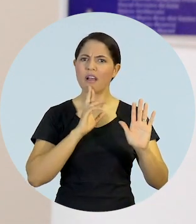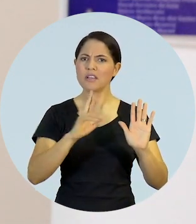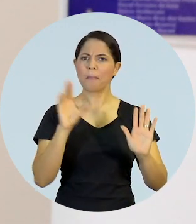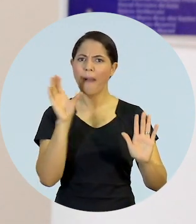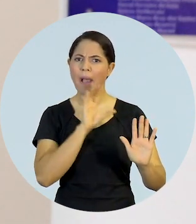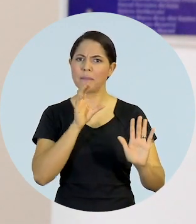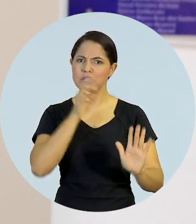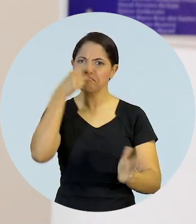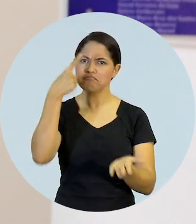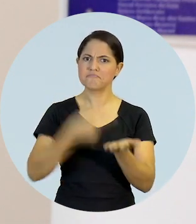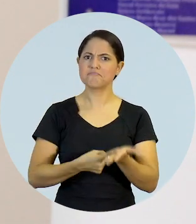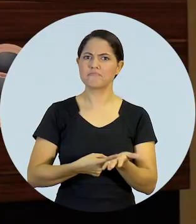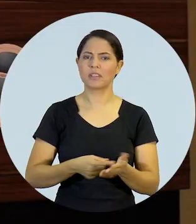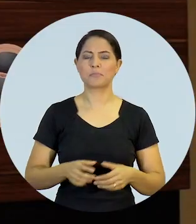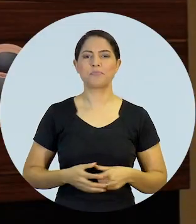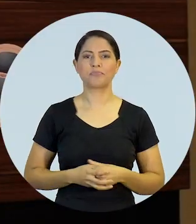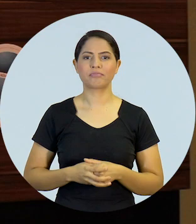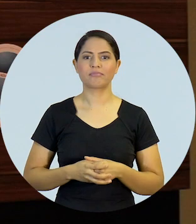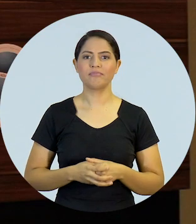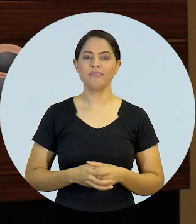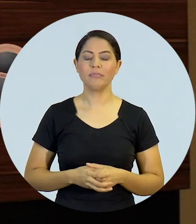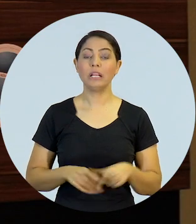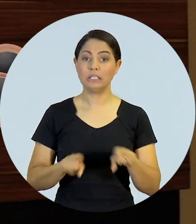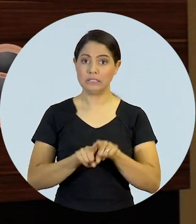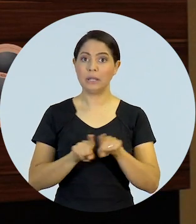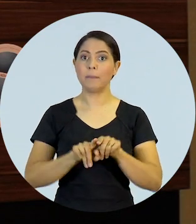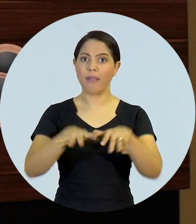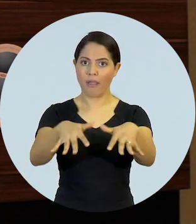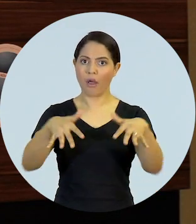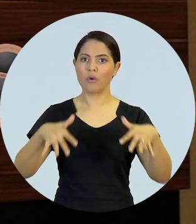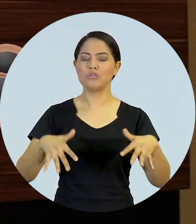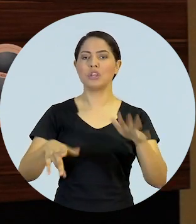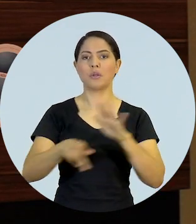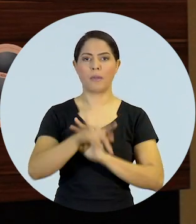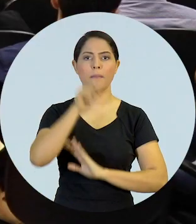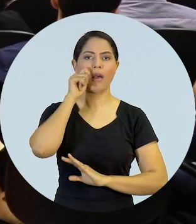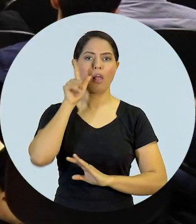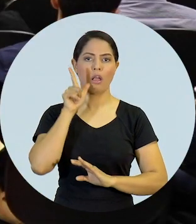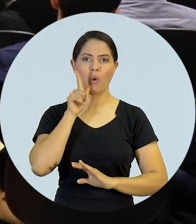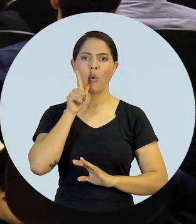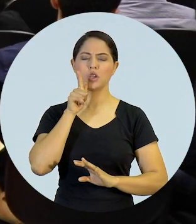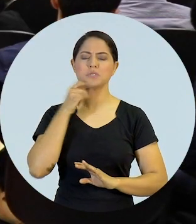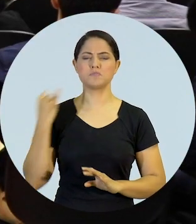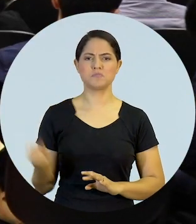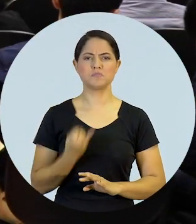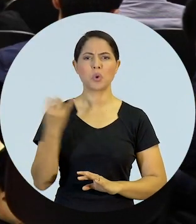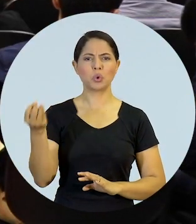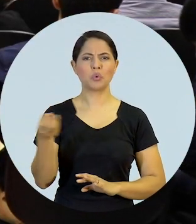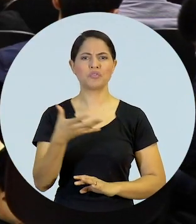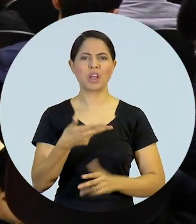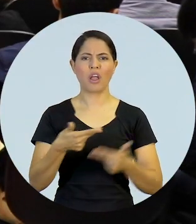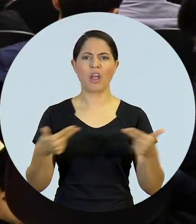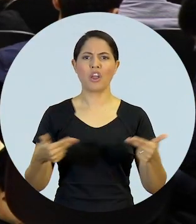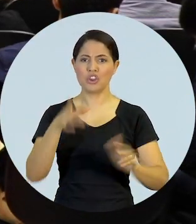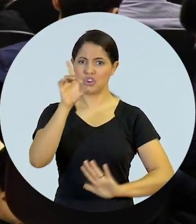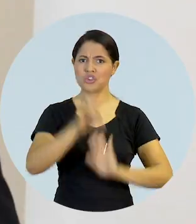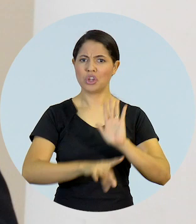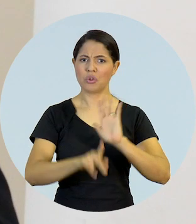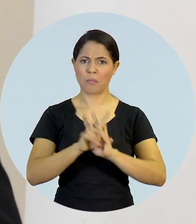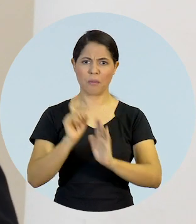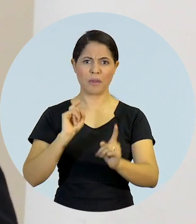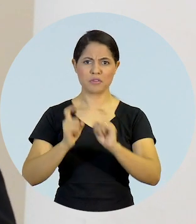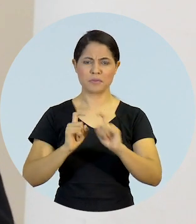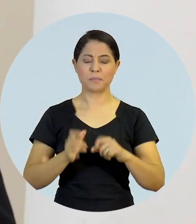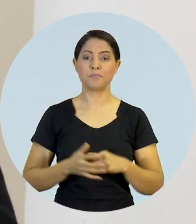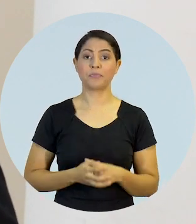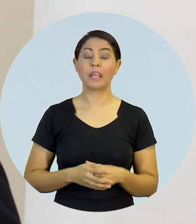tanto rápida quanto precisa. A audiência em Alagoas inovou e associou as discussões também com o direito administrativo.